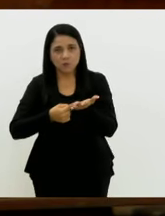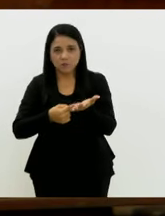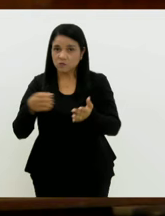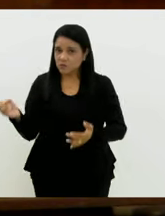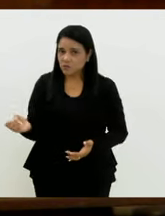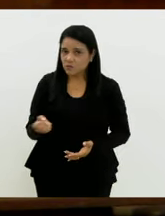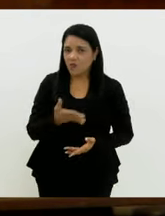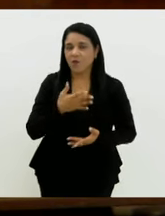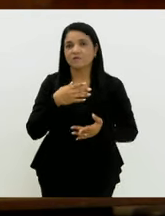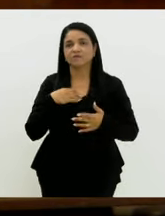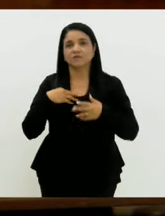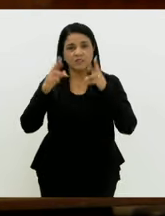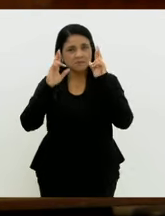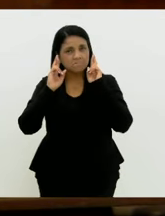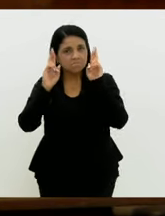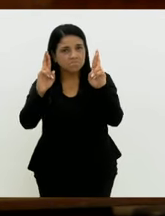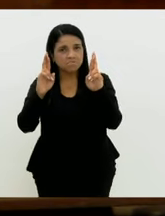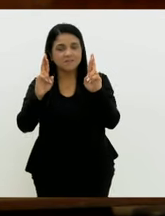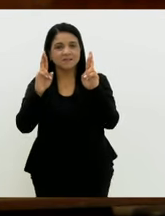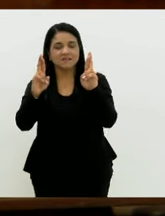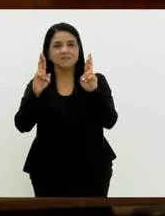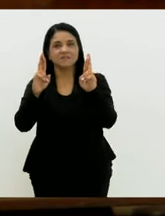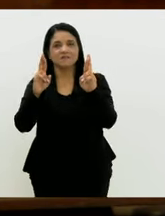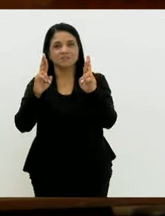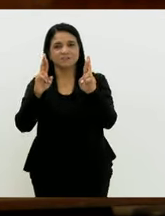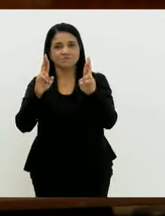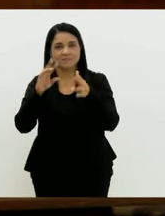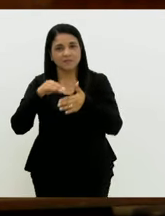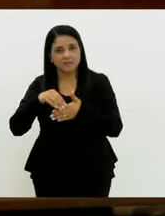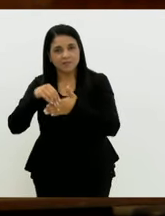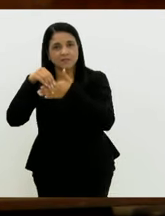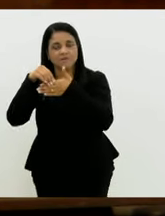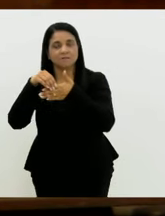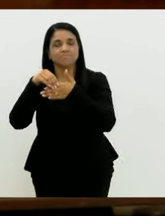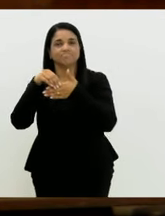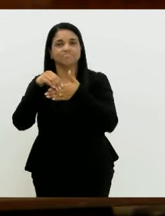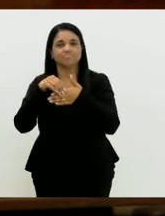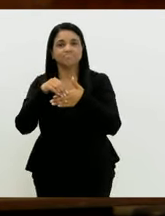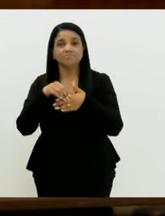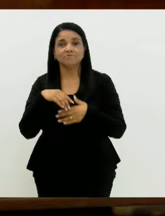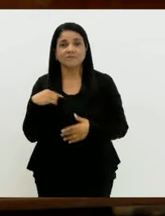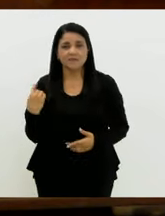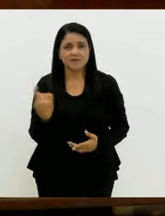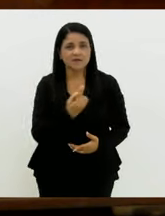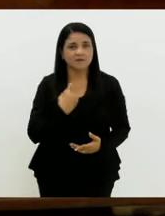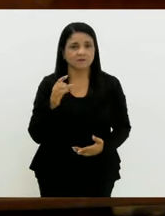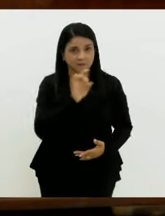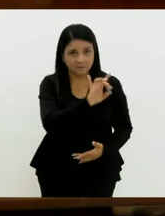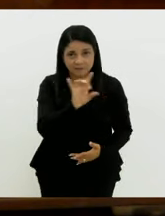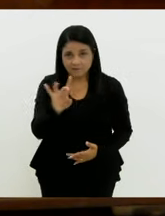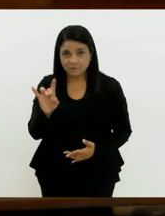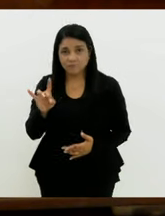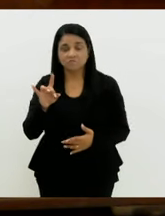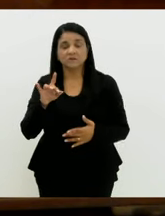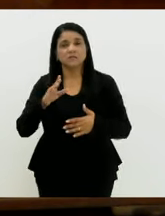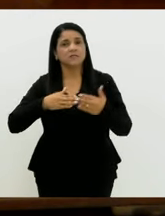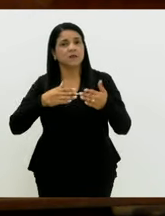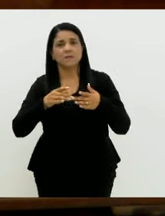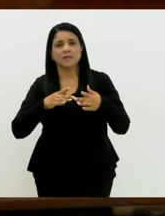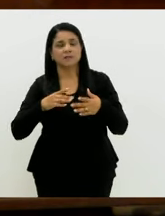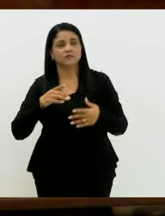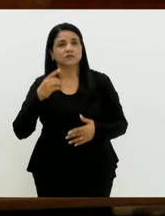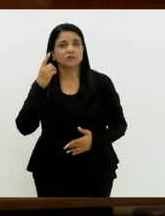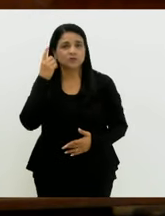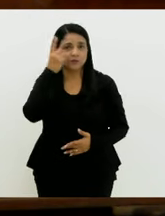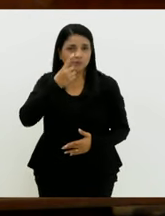esperança que tanto guiam cada um de vocês e de nós. Que, independentemente do espectro político, queremos o melhor